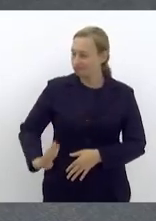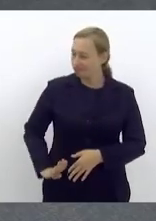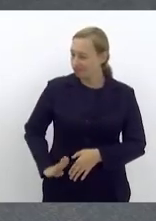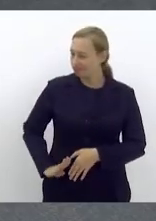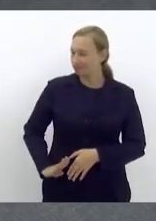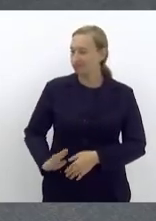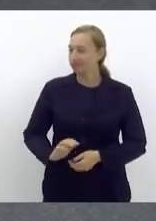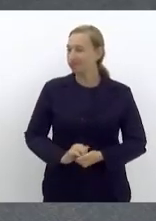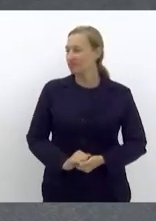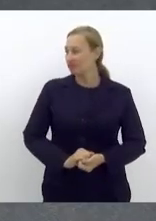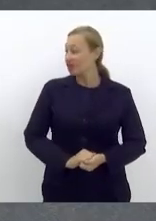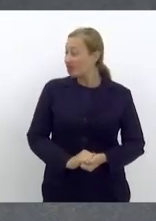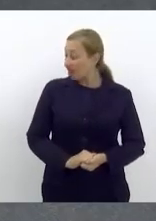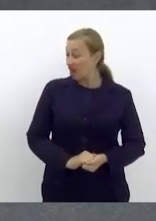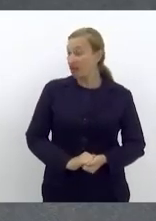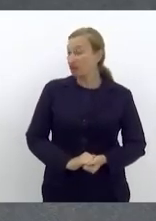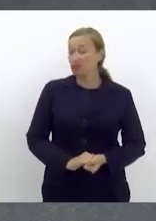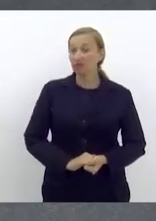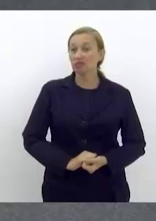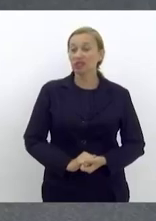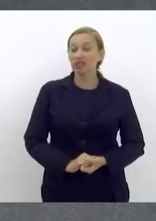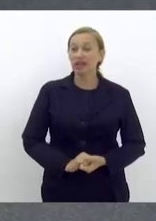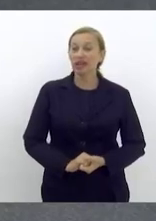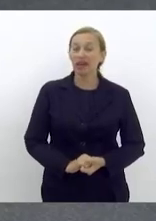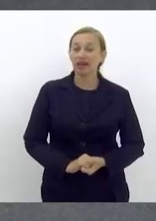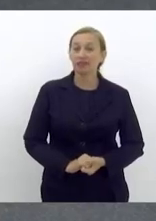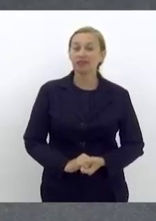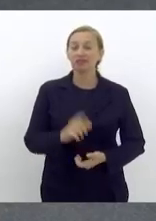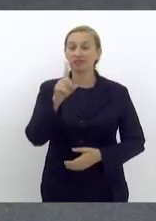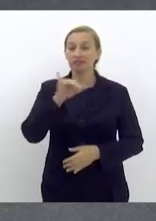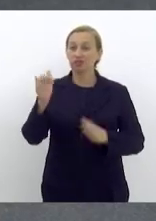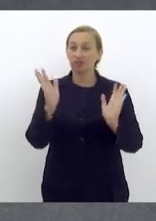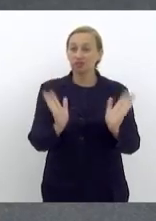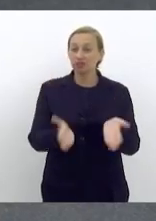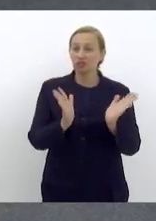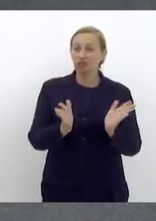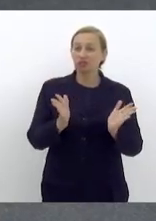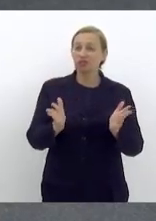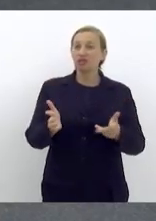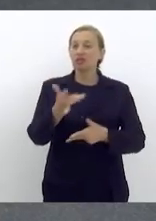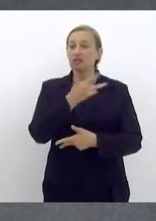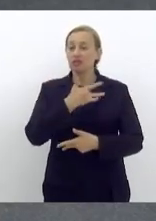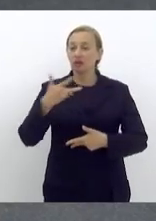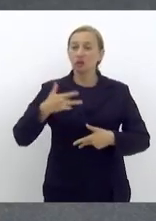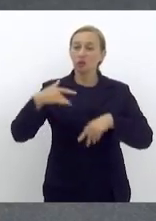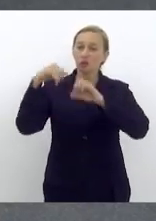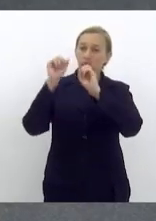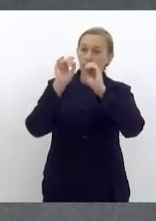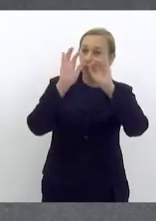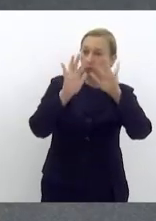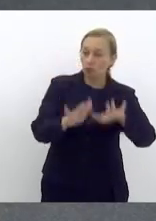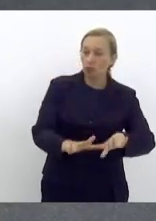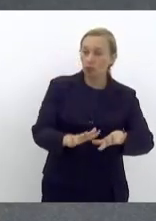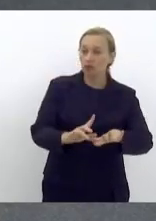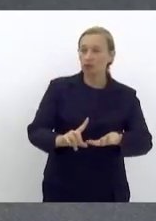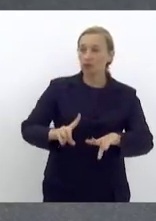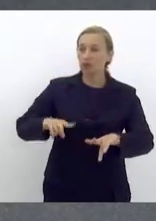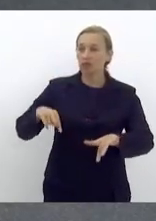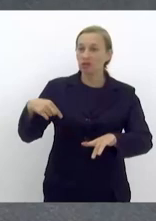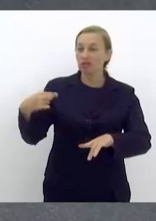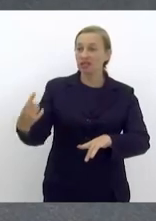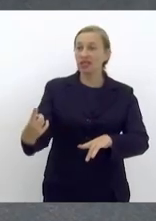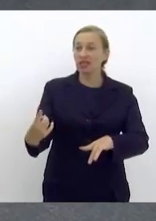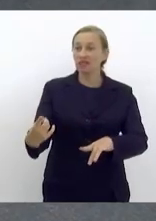seu aniversário no dia de hoje, desejar muita saúde, todas as bênçãos para os próximos passos